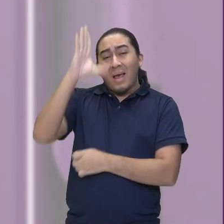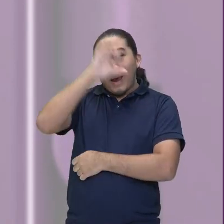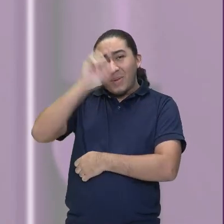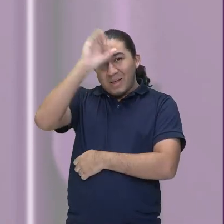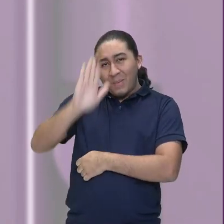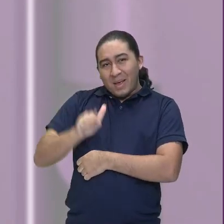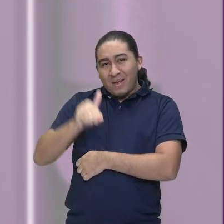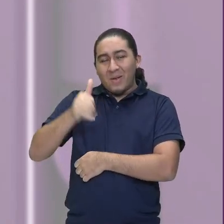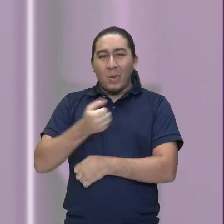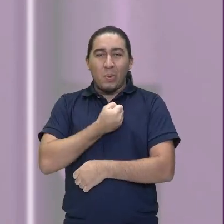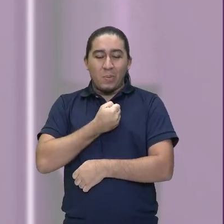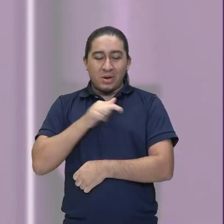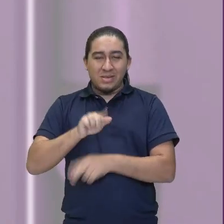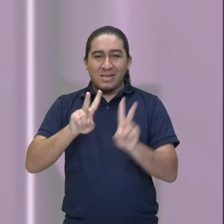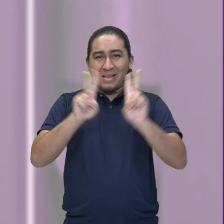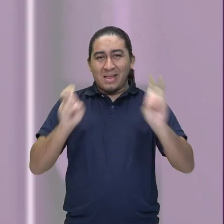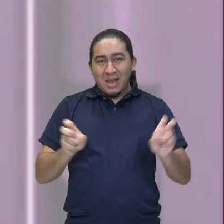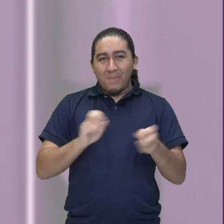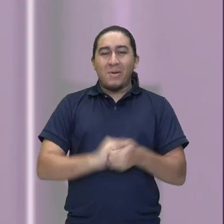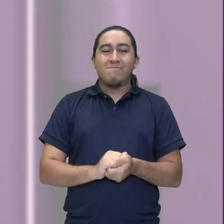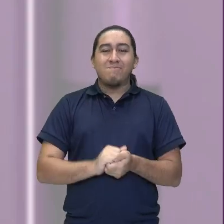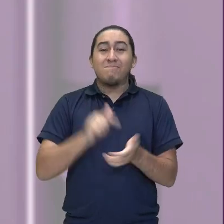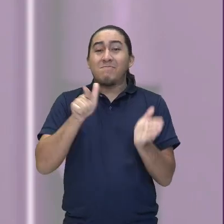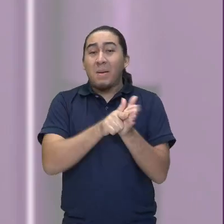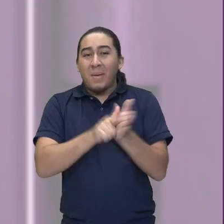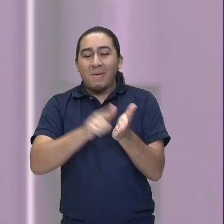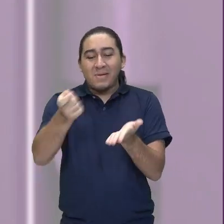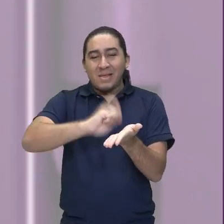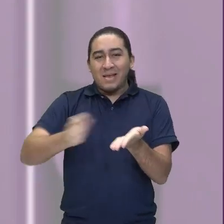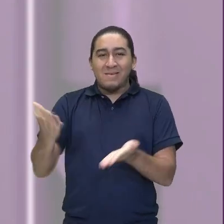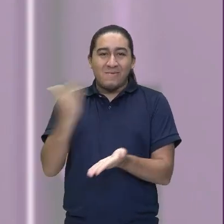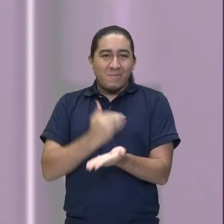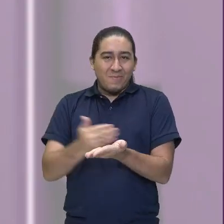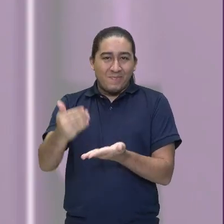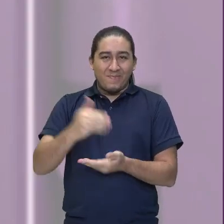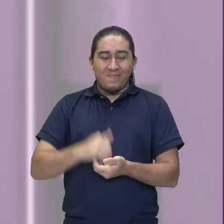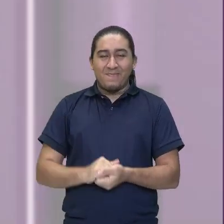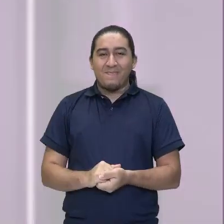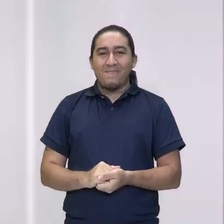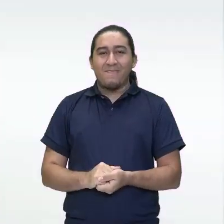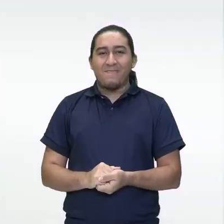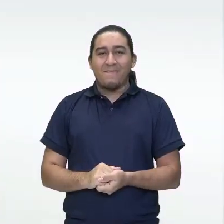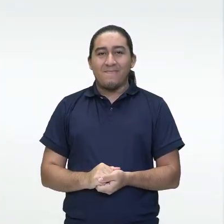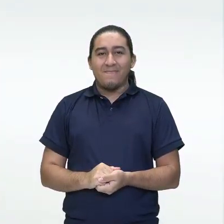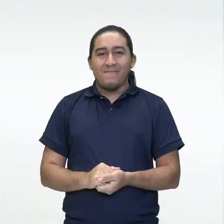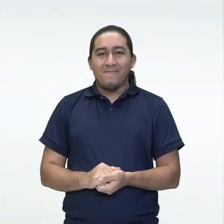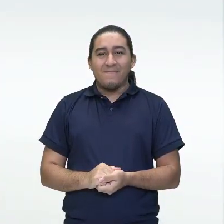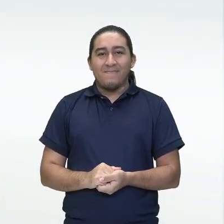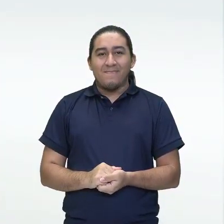nos números naturais. Pegue sua caneta, pegue seu caderno e vem comigo.